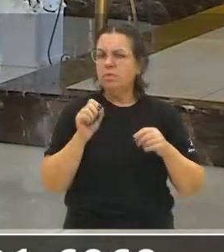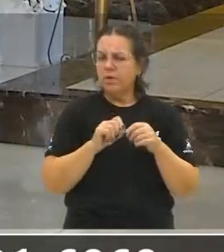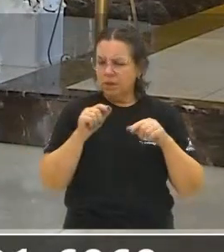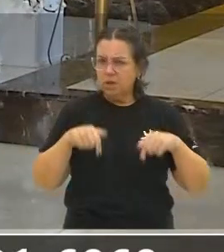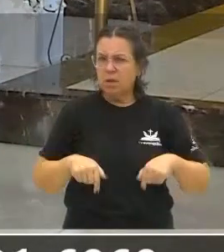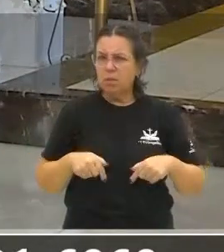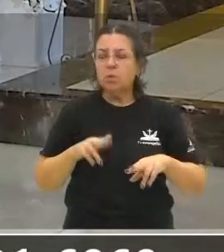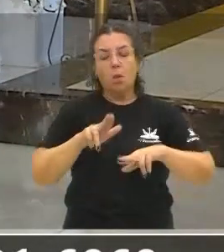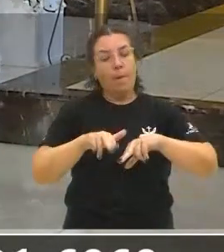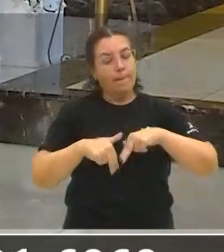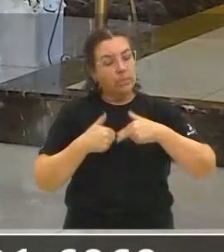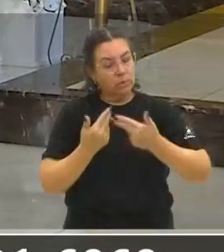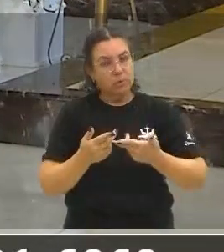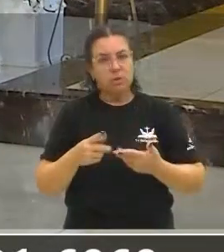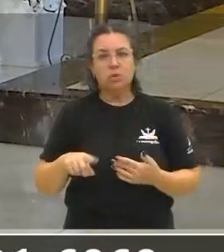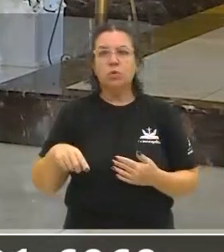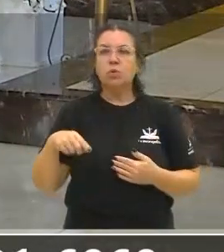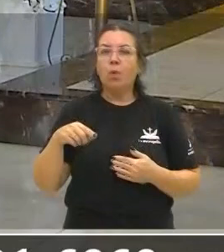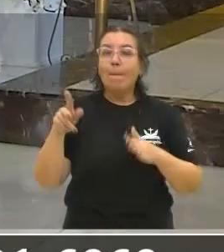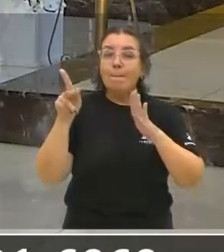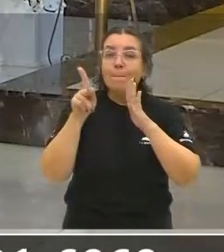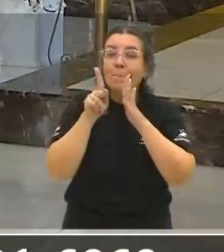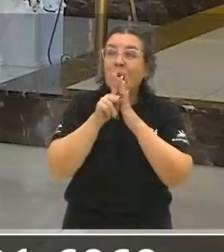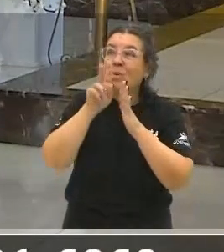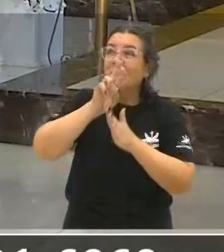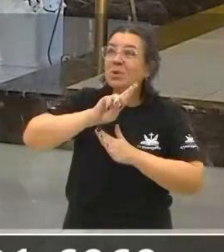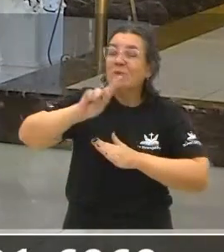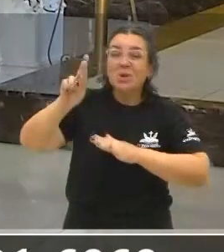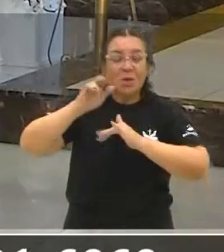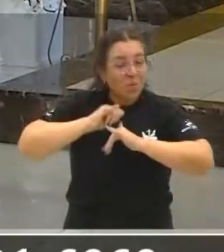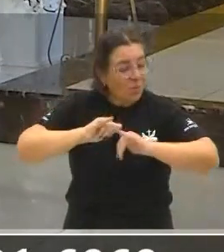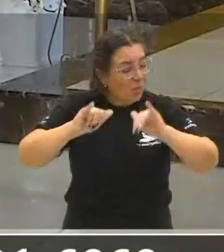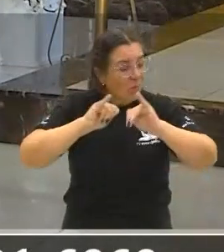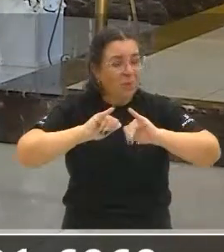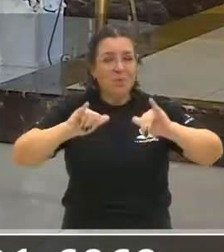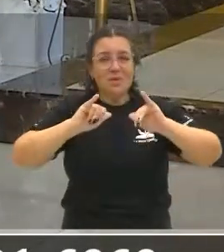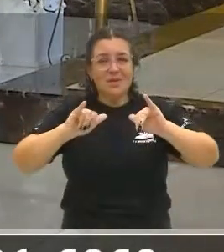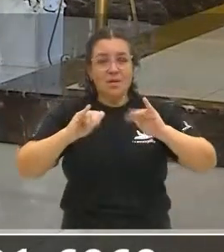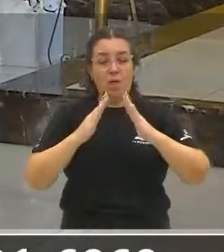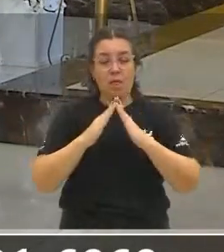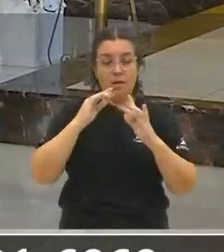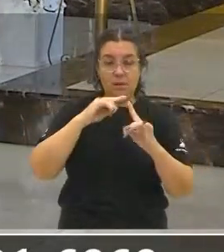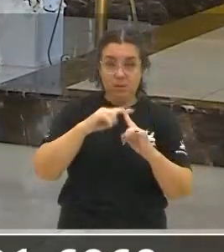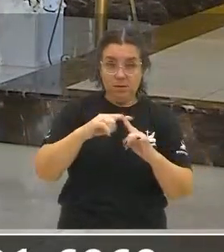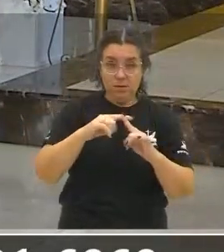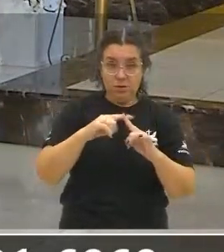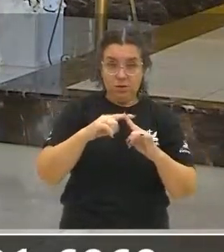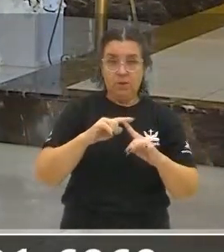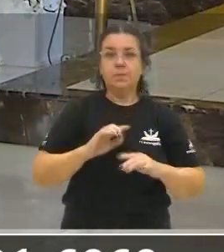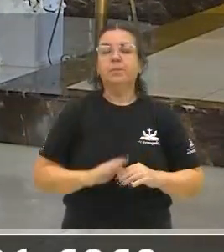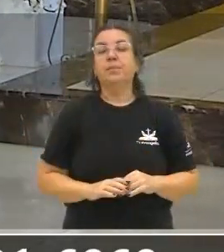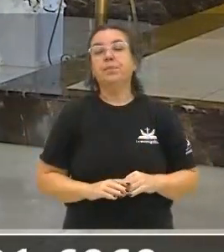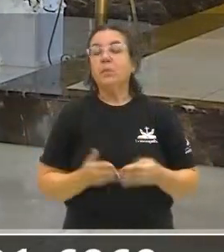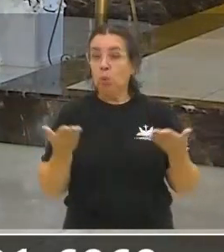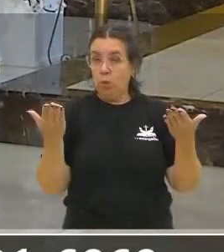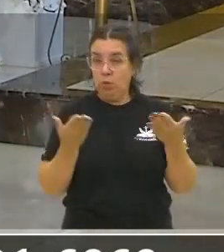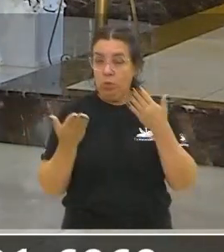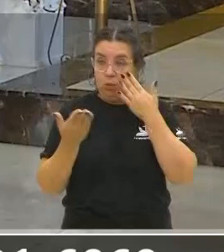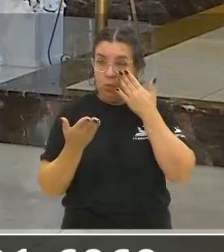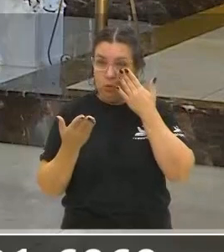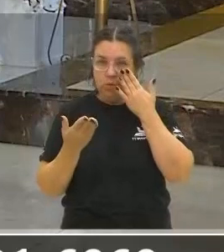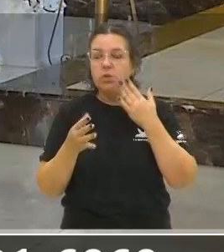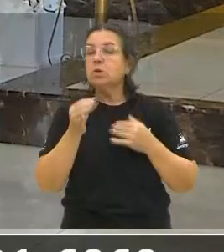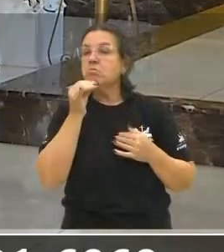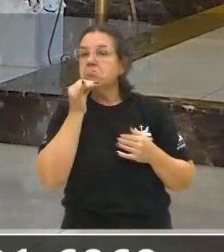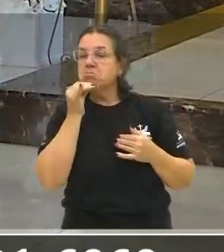um instrumento do Senhor, é um instrumento da igreja. E se hoje,